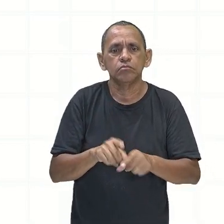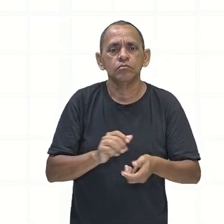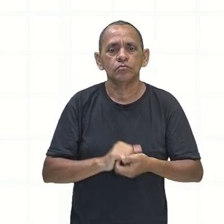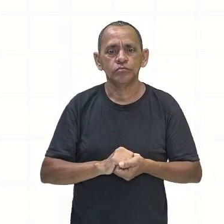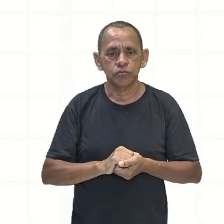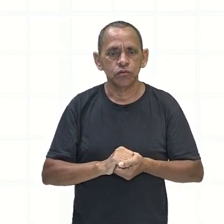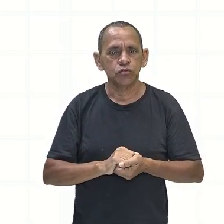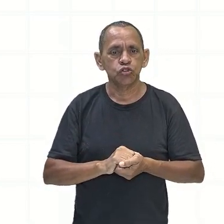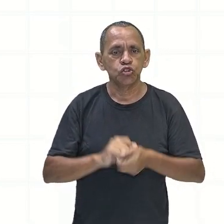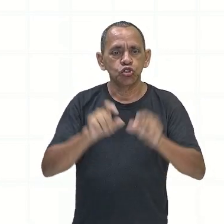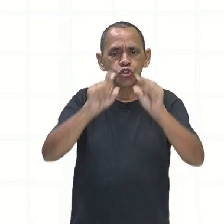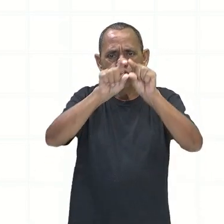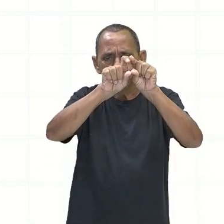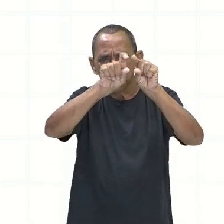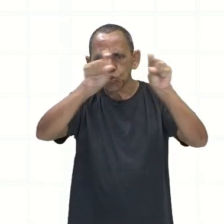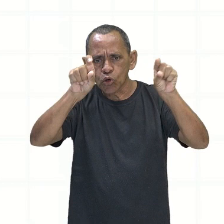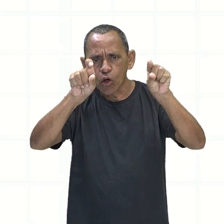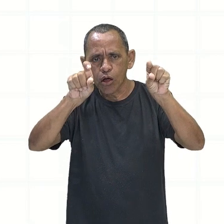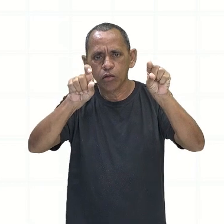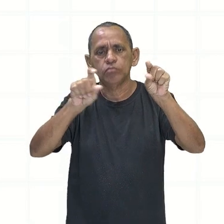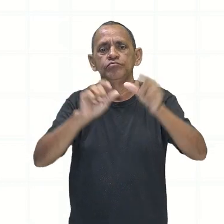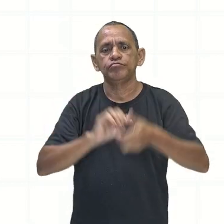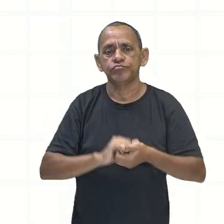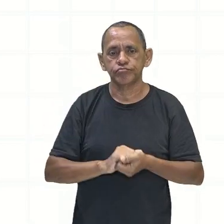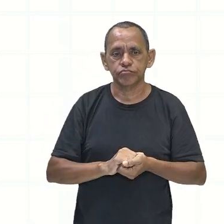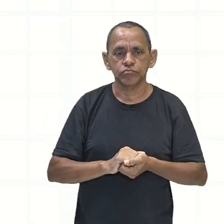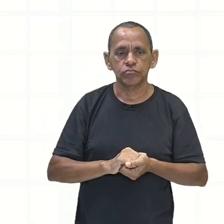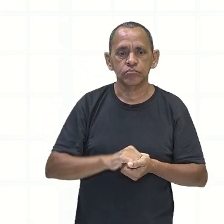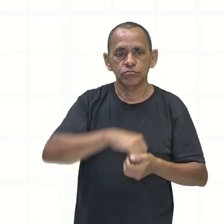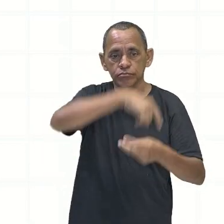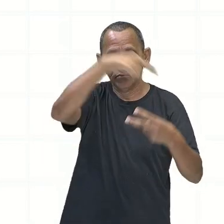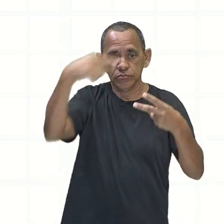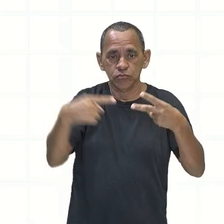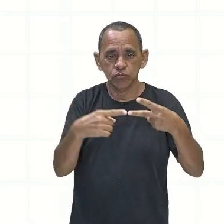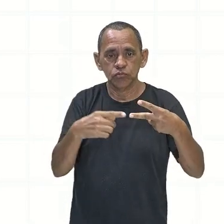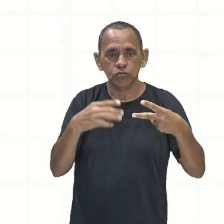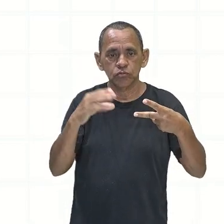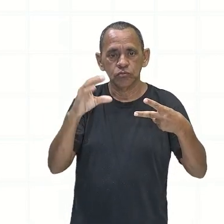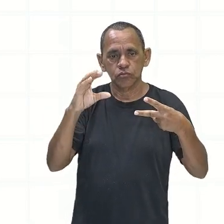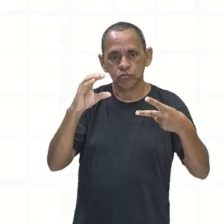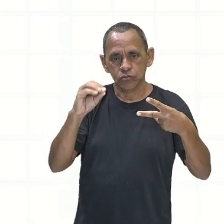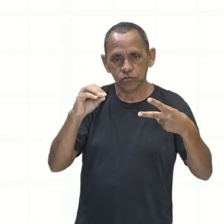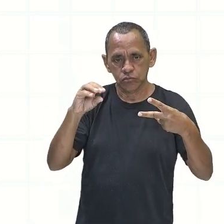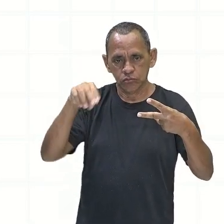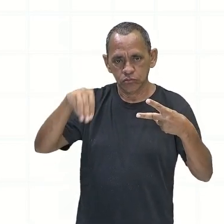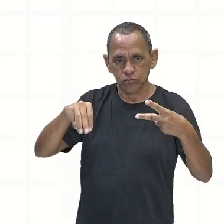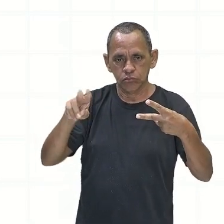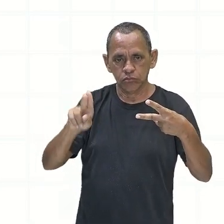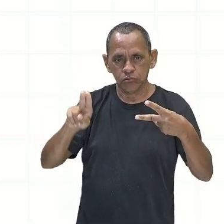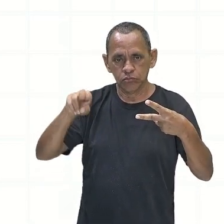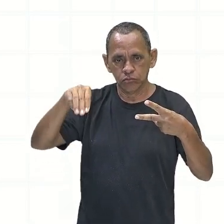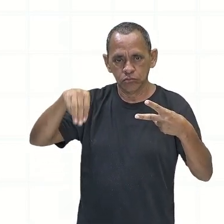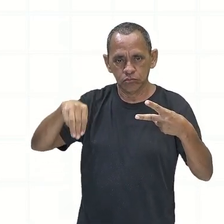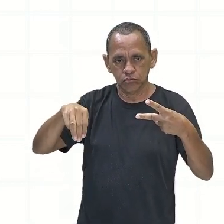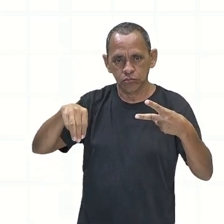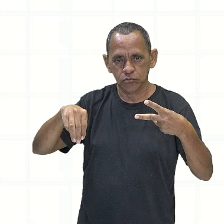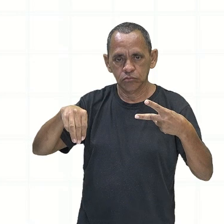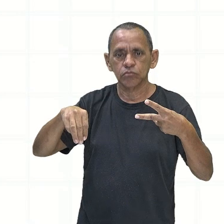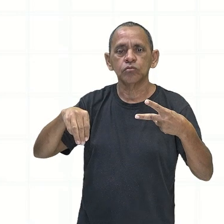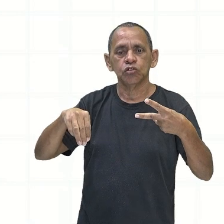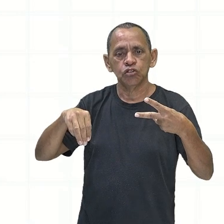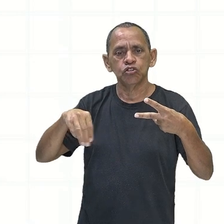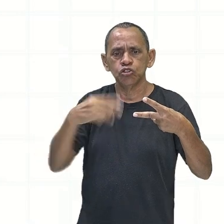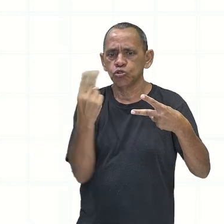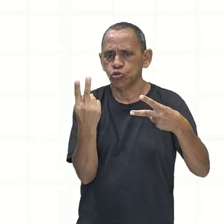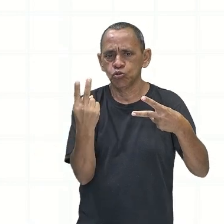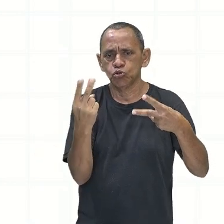sobrecomum. Já o comum de dois, a gente vai observar aqui também, o substantivo não muda, porém, ele vai